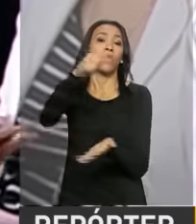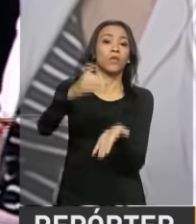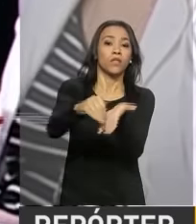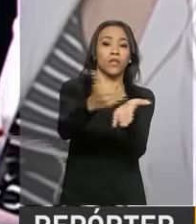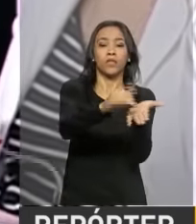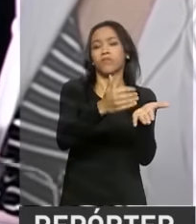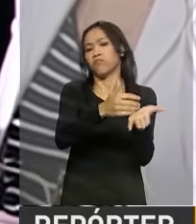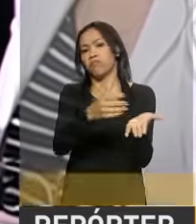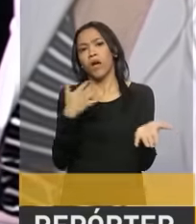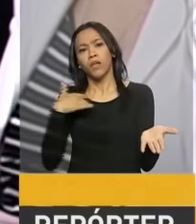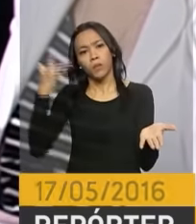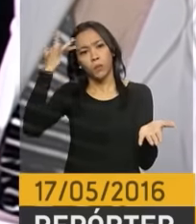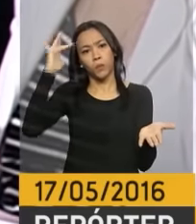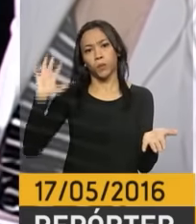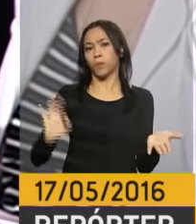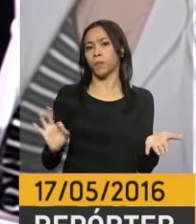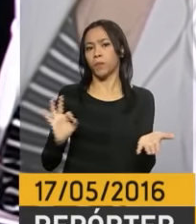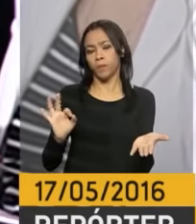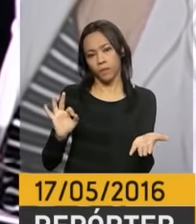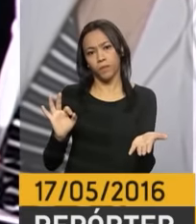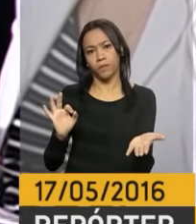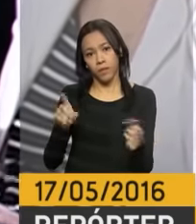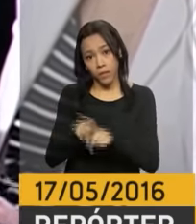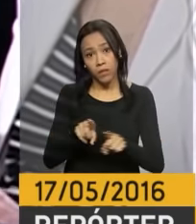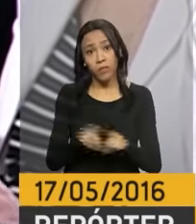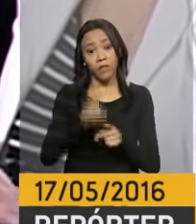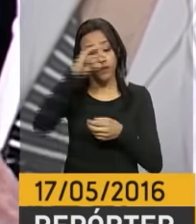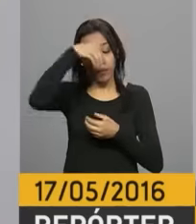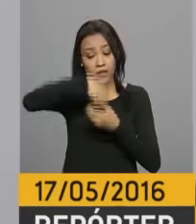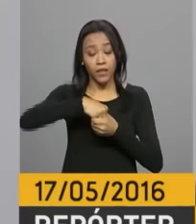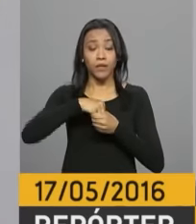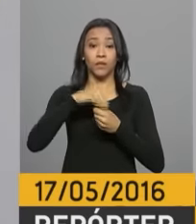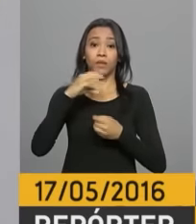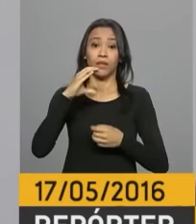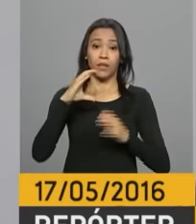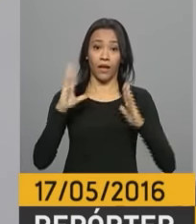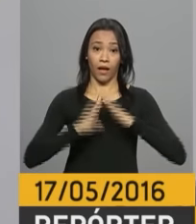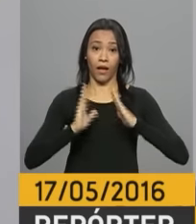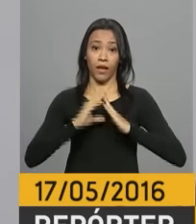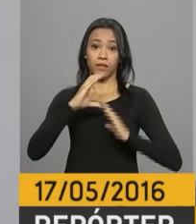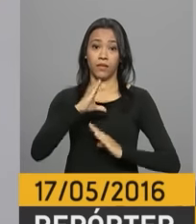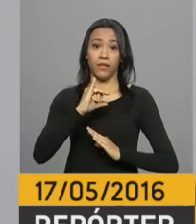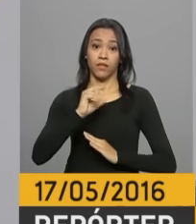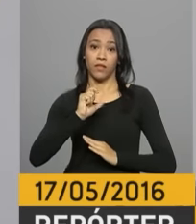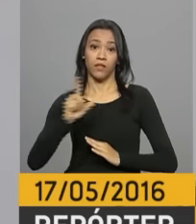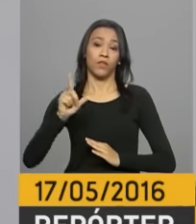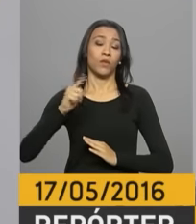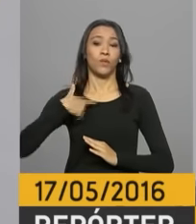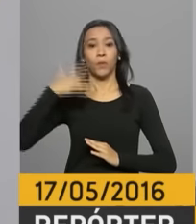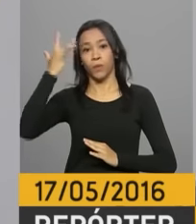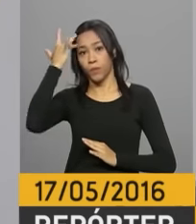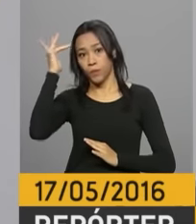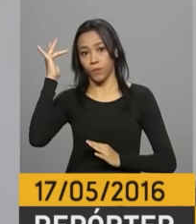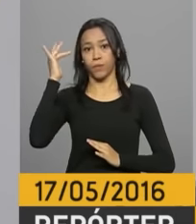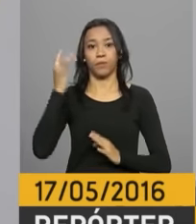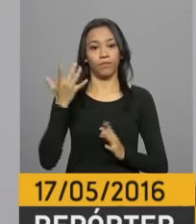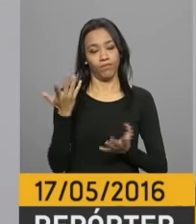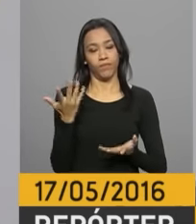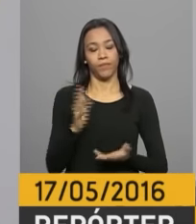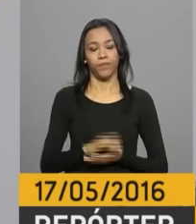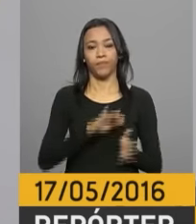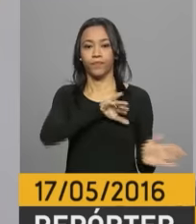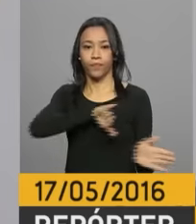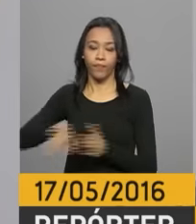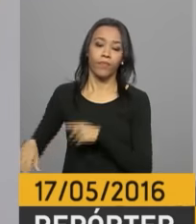governo, inclusive, certamente, da Casa Civil e da Secretaria do Governo. E do Presidente da República, evidentemente. Bom